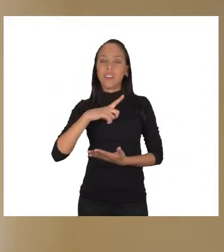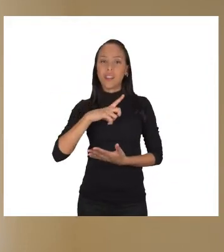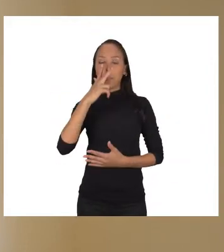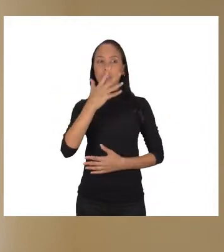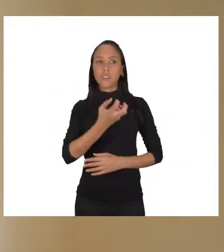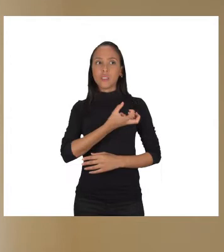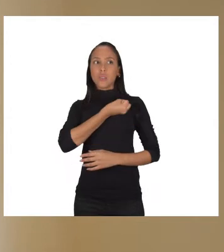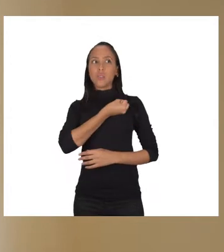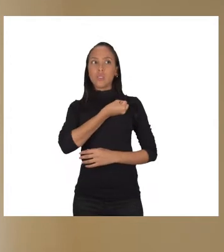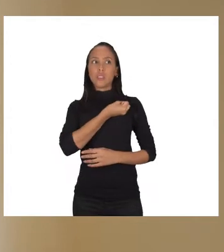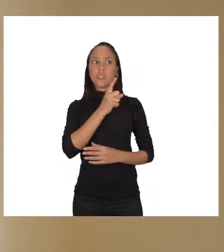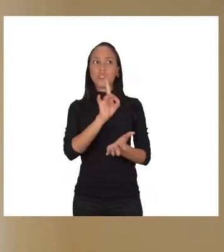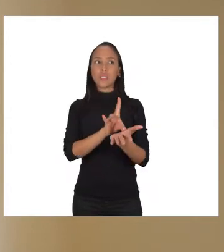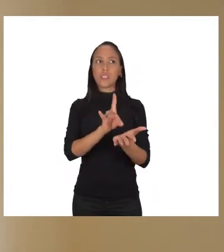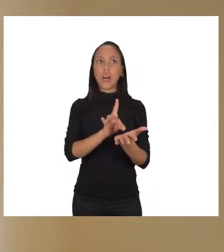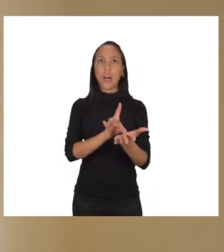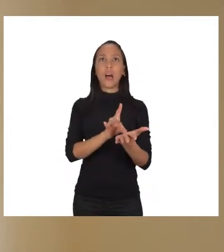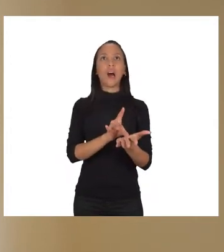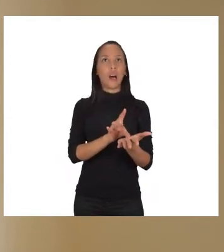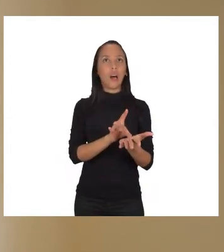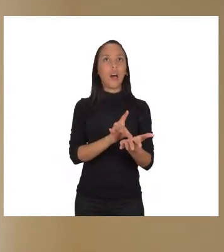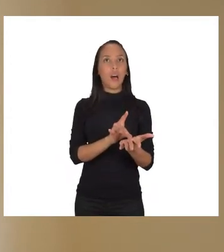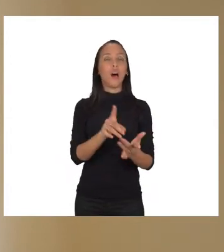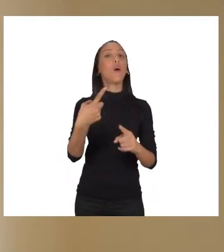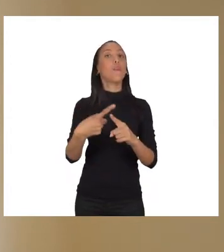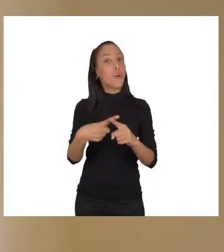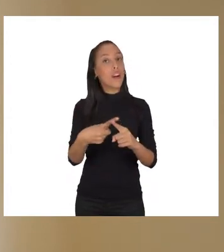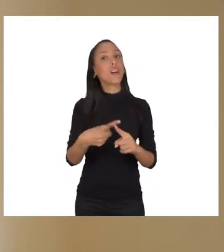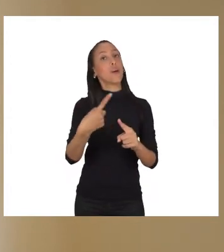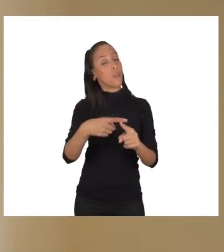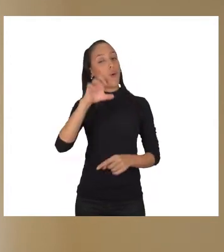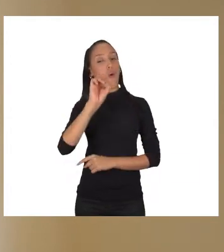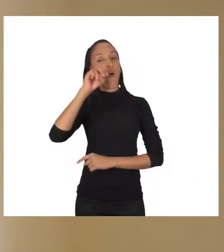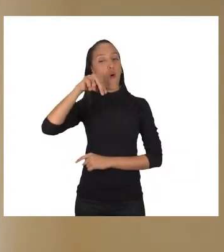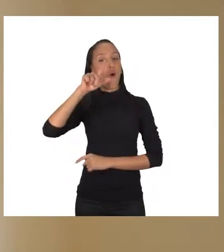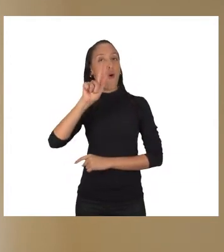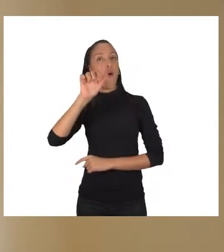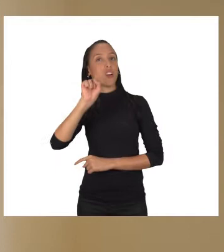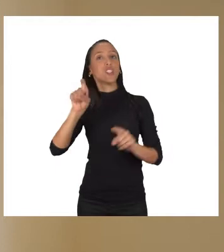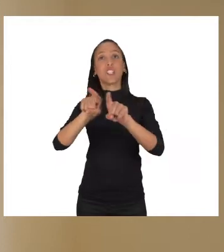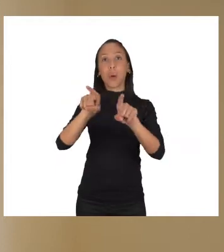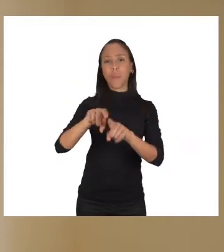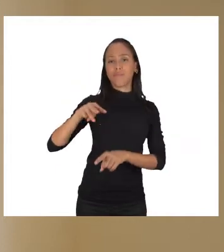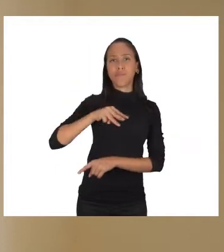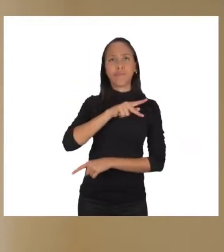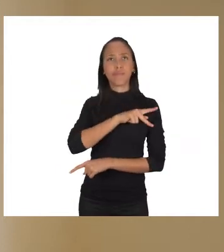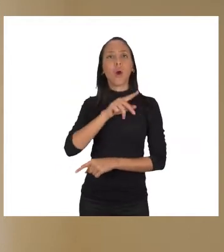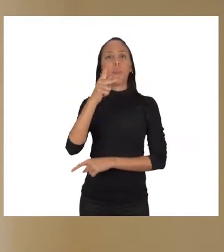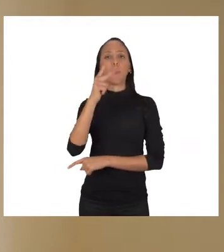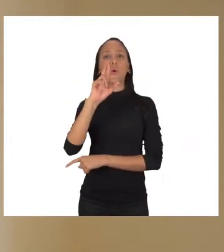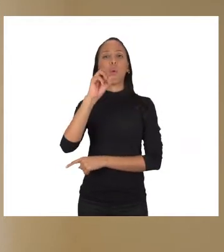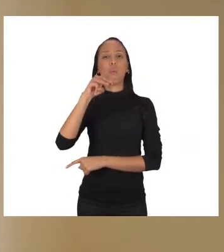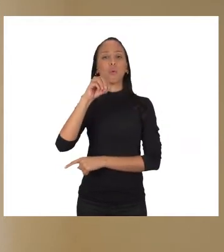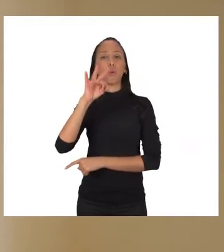pouco assustadas com essa realidade, se deve ao trabalho que foi feito pelas ONGs, pela promotoria, pelas promotorias de meio